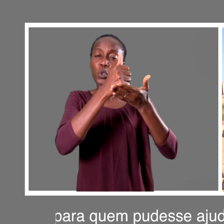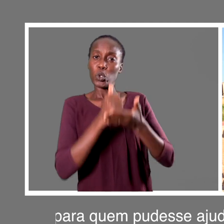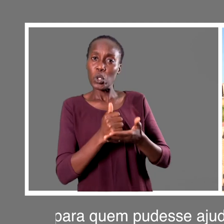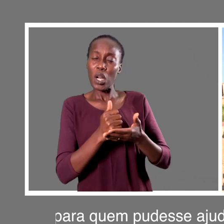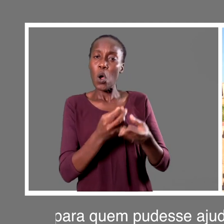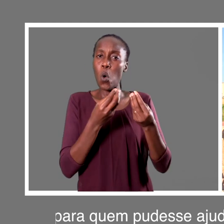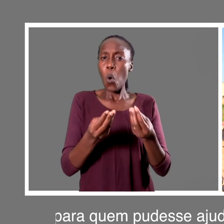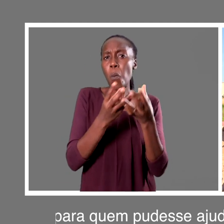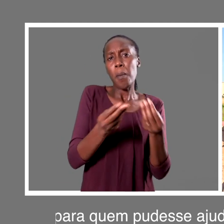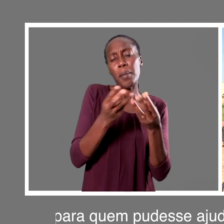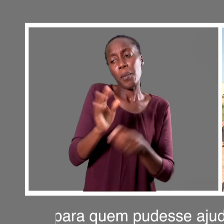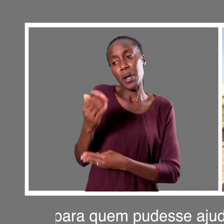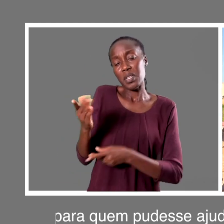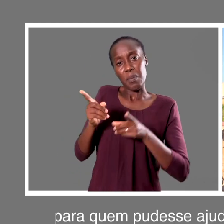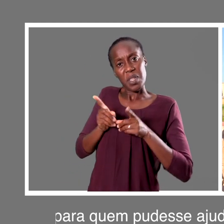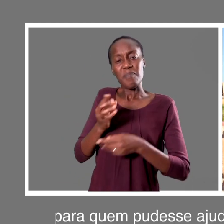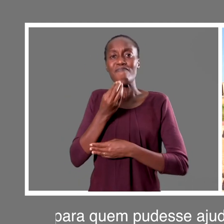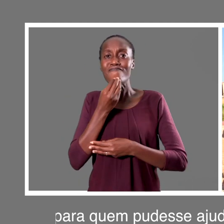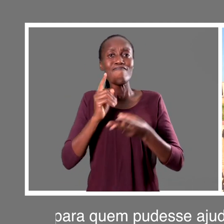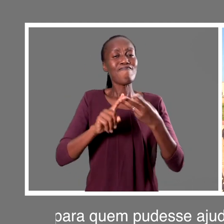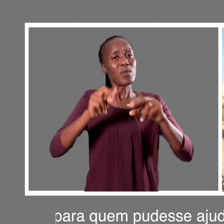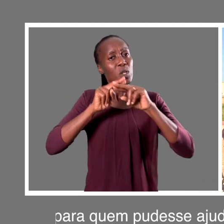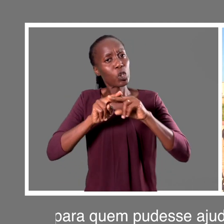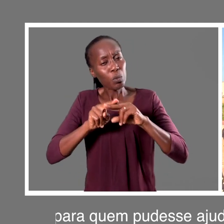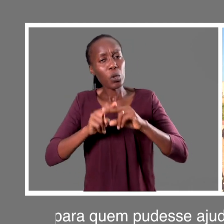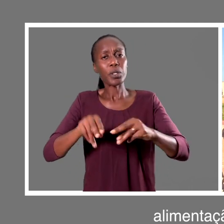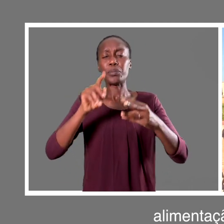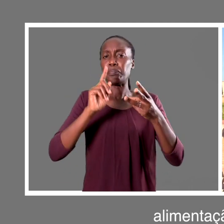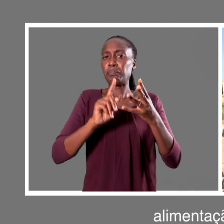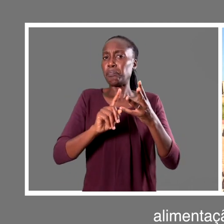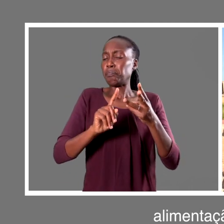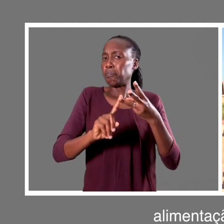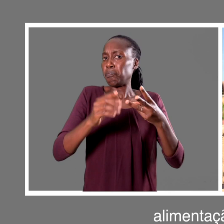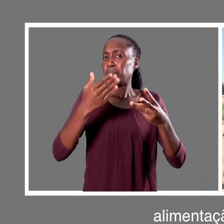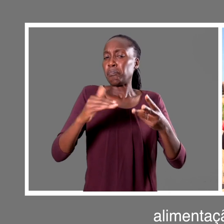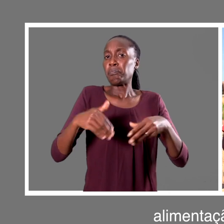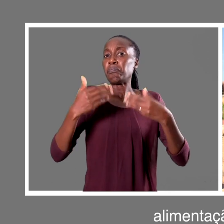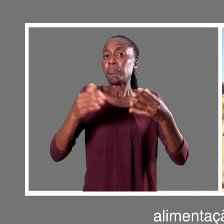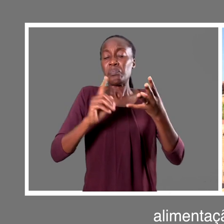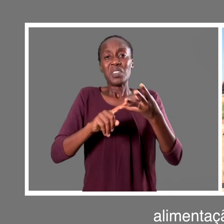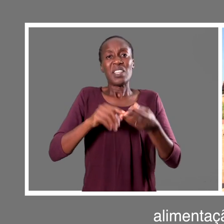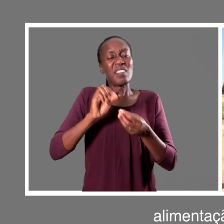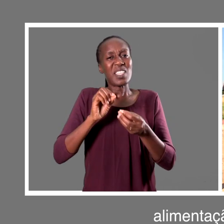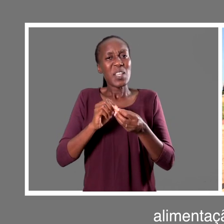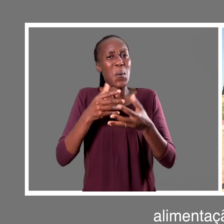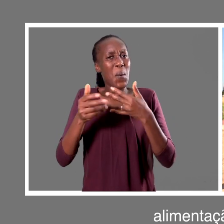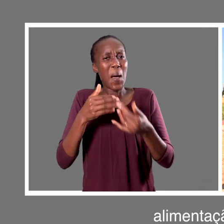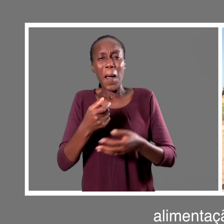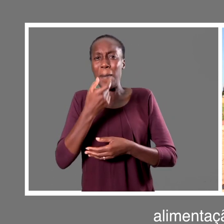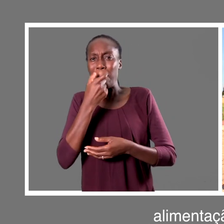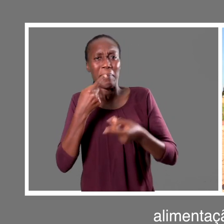miúda, para quem pudesse me ajudar em dar em condições esta miúda, alimentação, transporte,